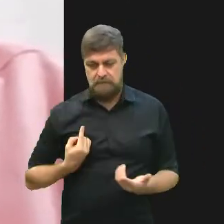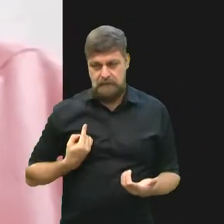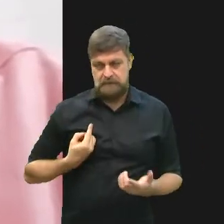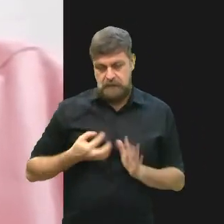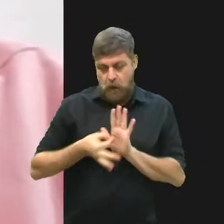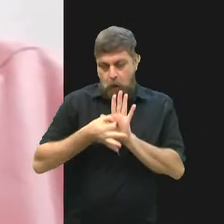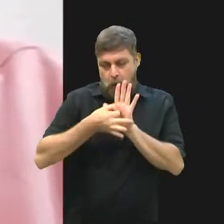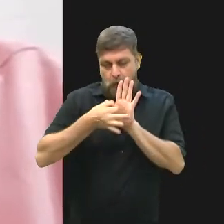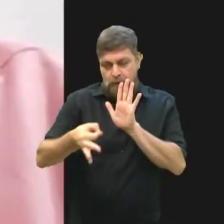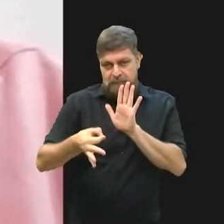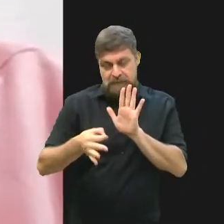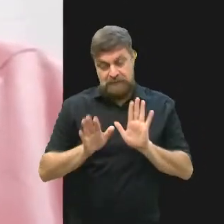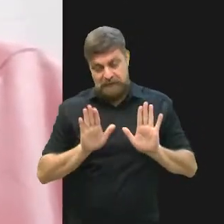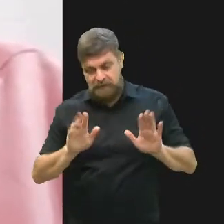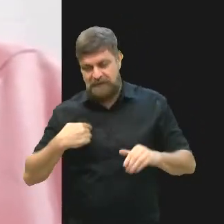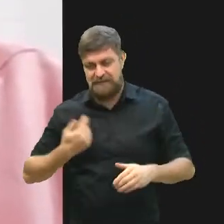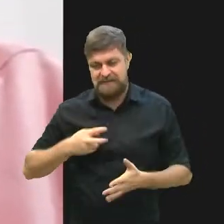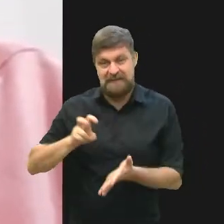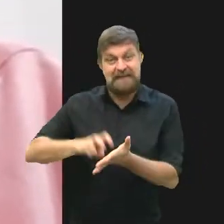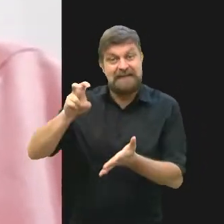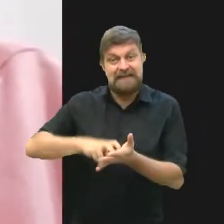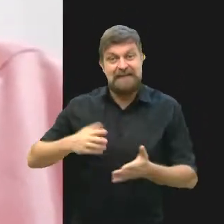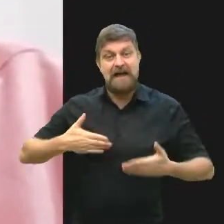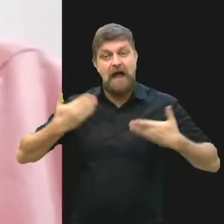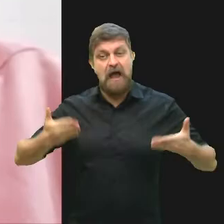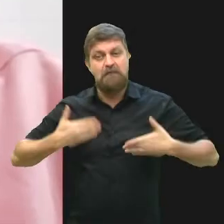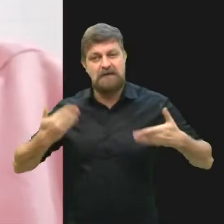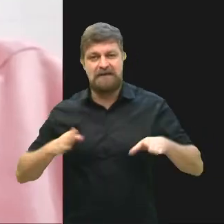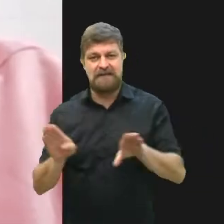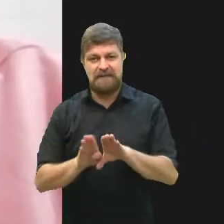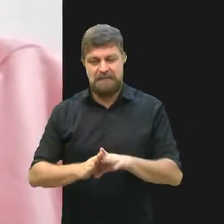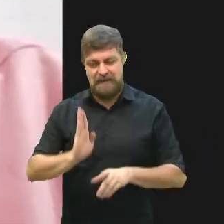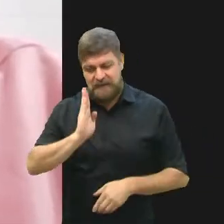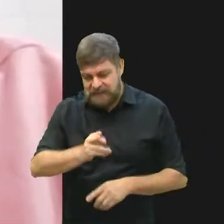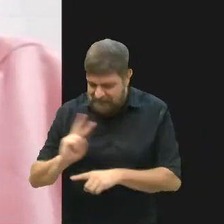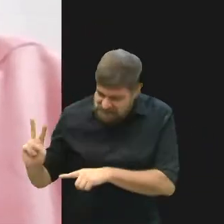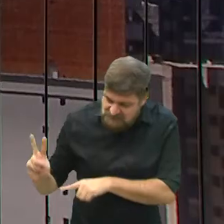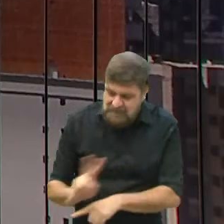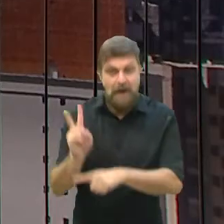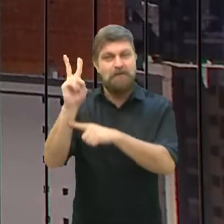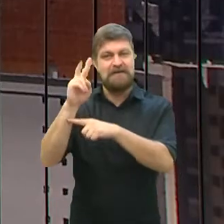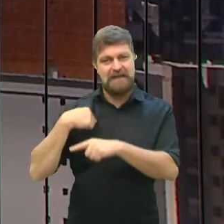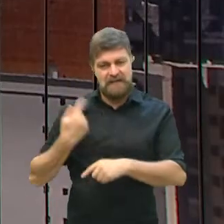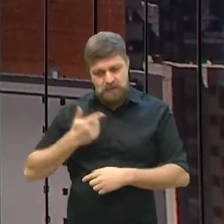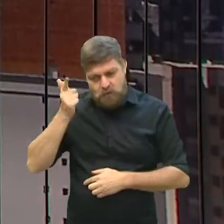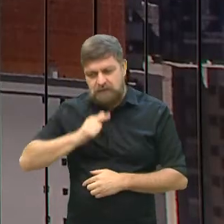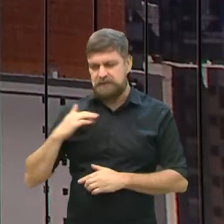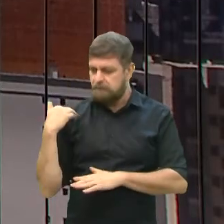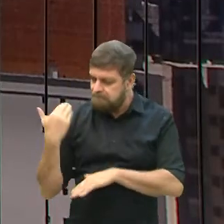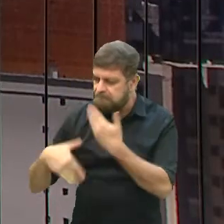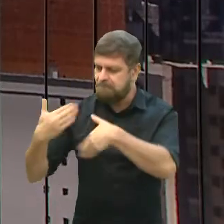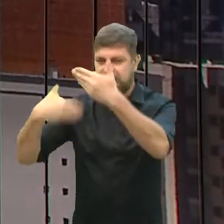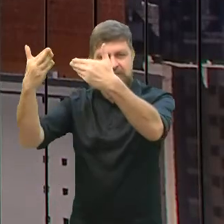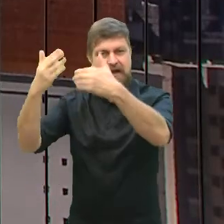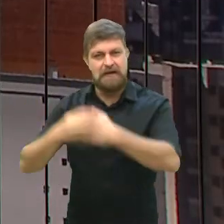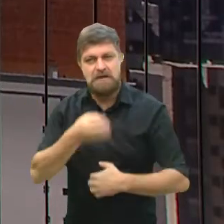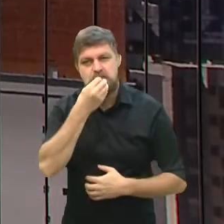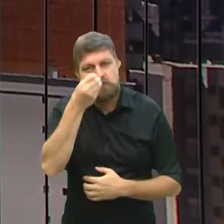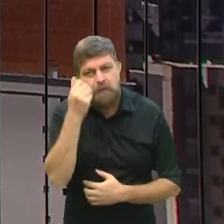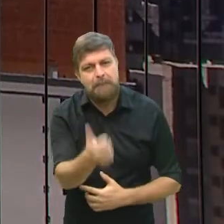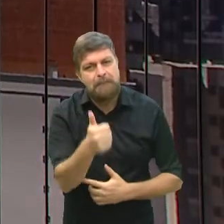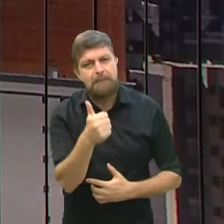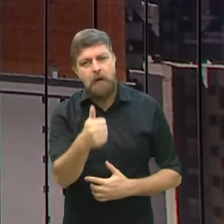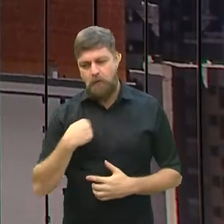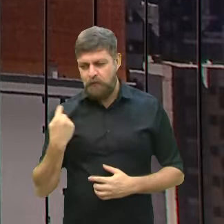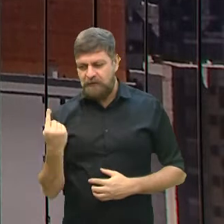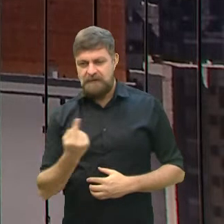forma de comemorar também é a gente valorizar o que já se pôde avançar. Então, eu acho que é muito bom isso, a gente